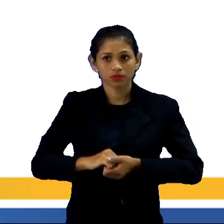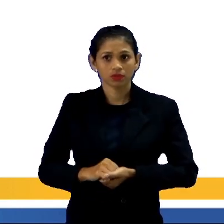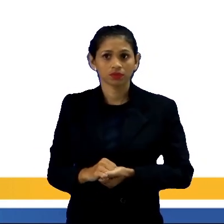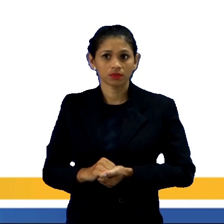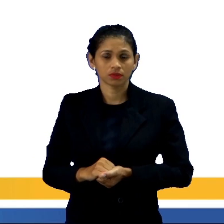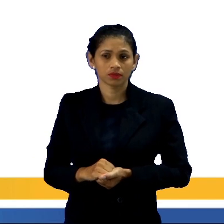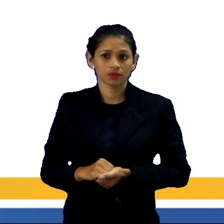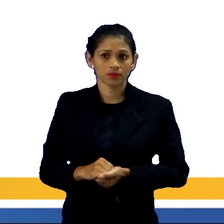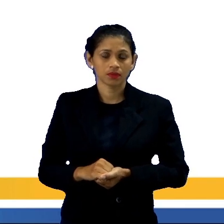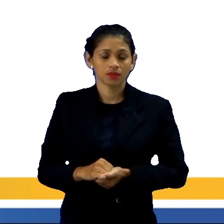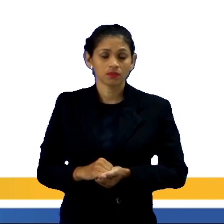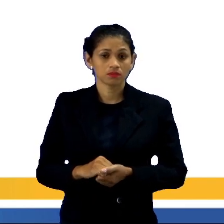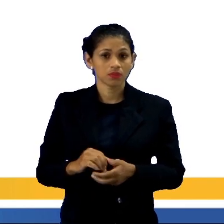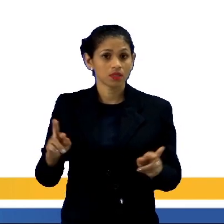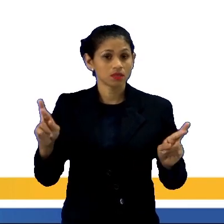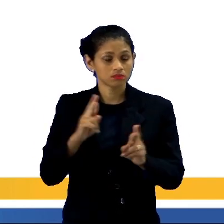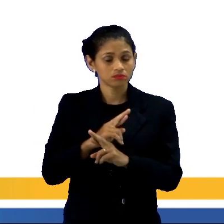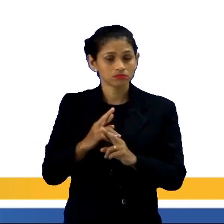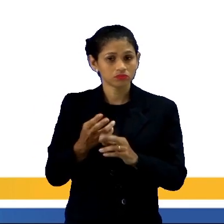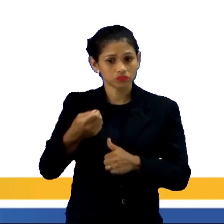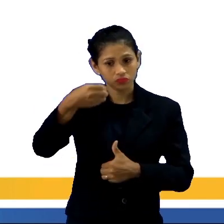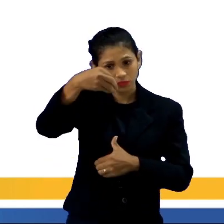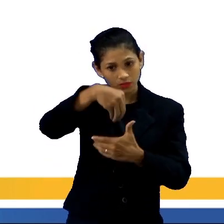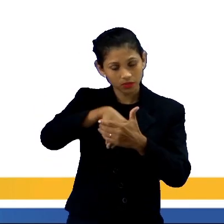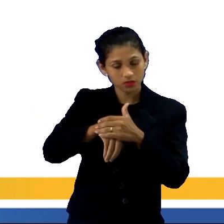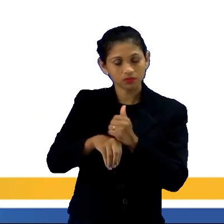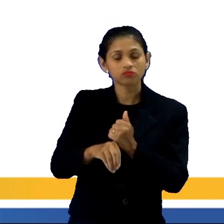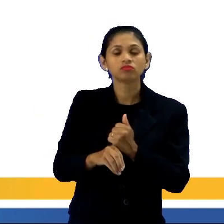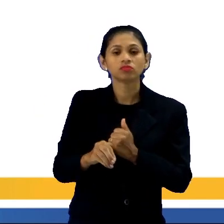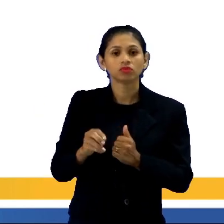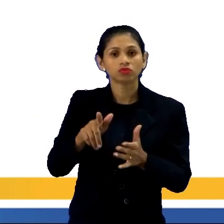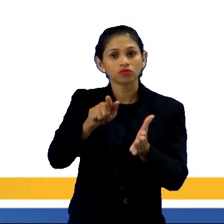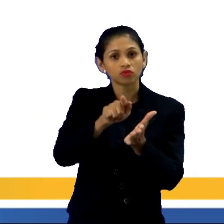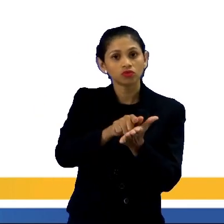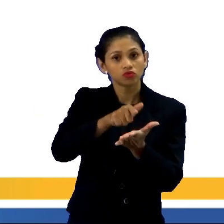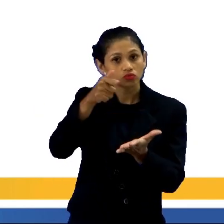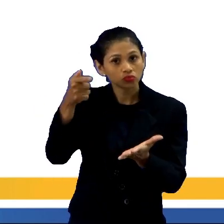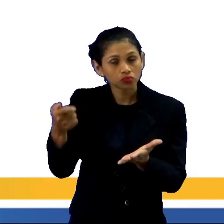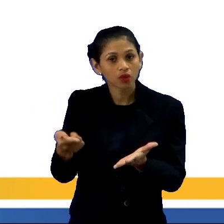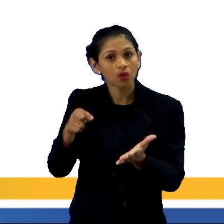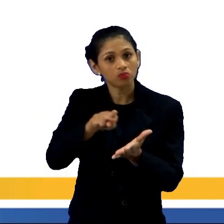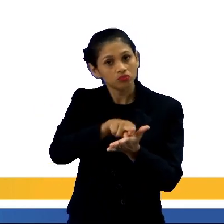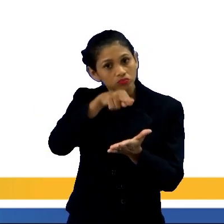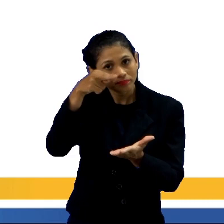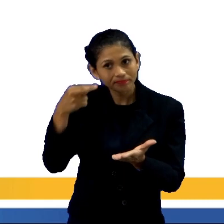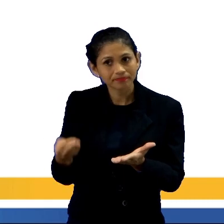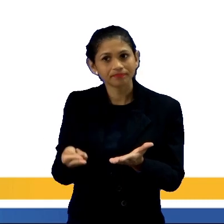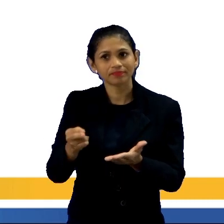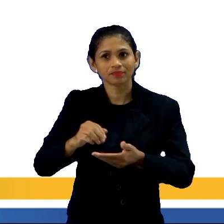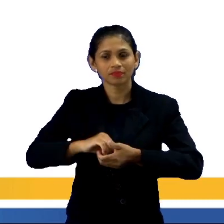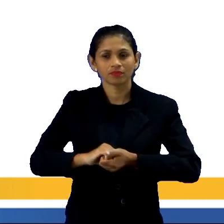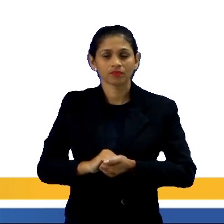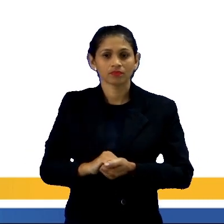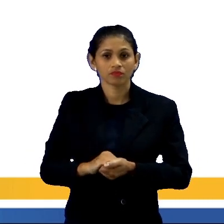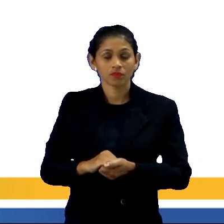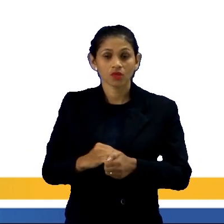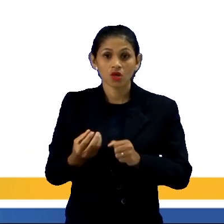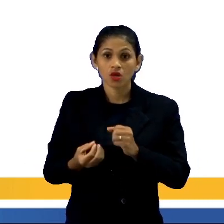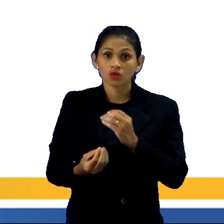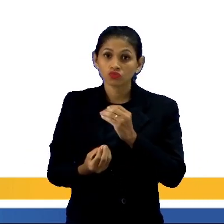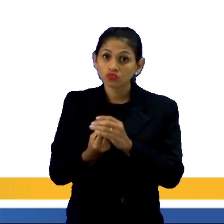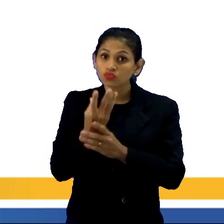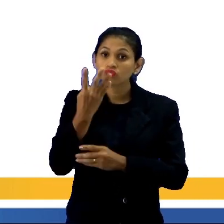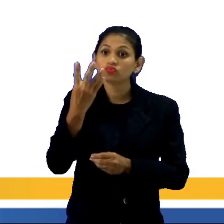seja, veiculados em jornais e revistas, né, como vimos no início da nossa aula. Nasce de uma questão polêmica,